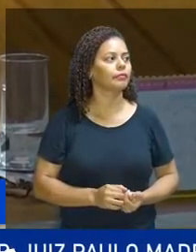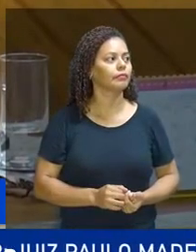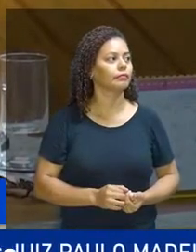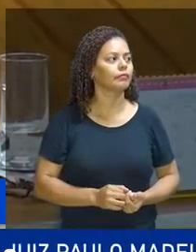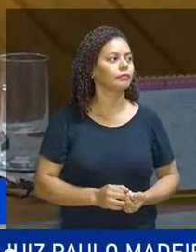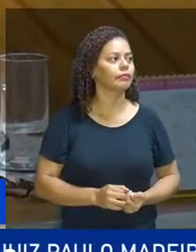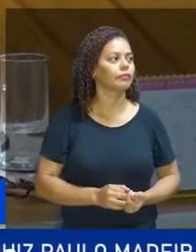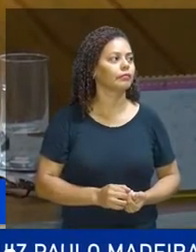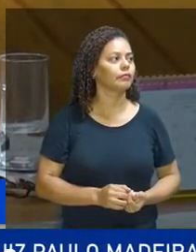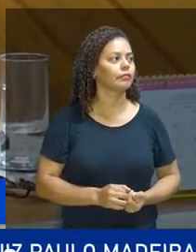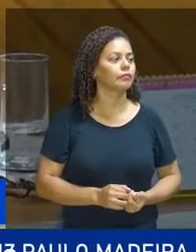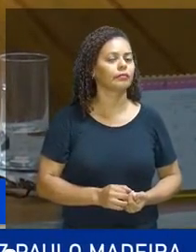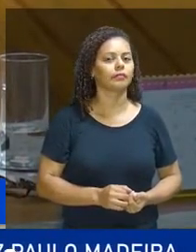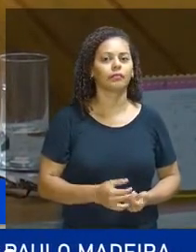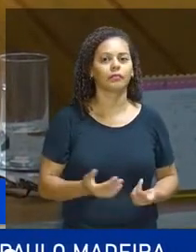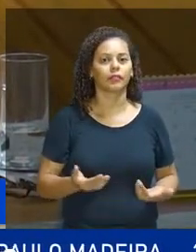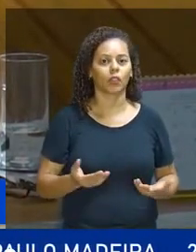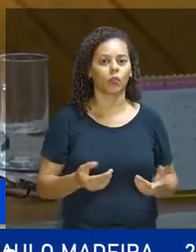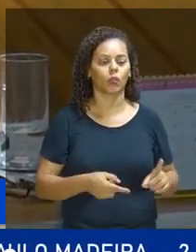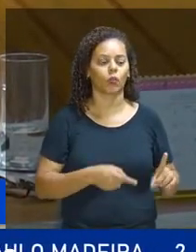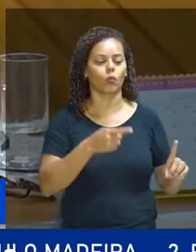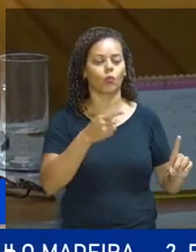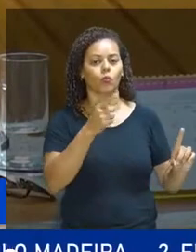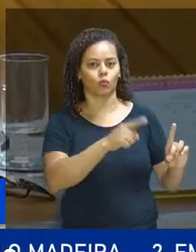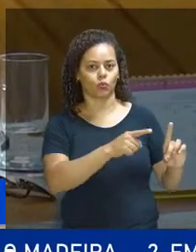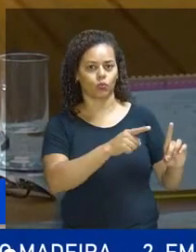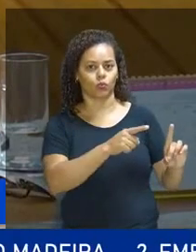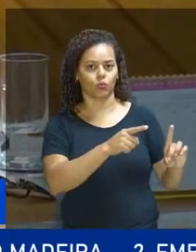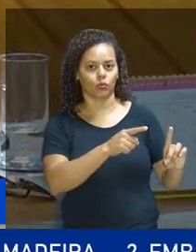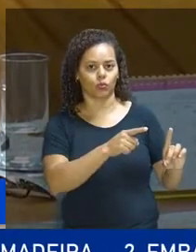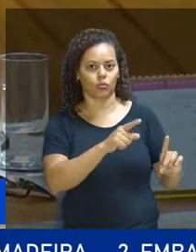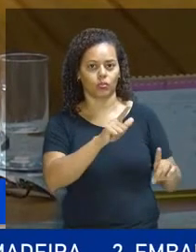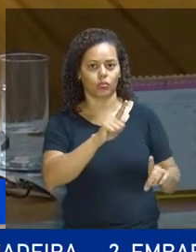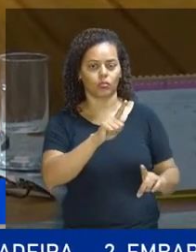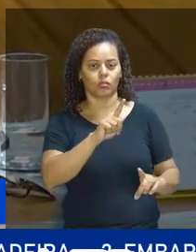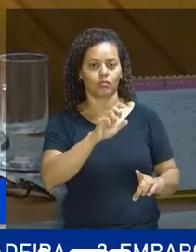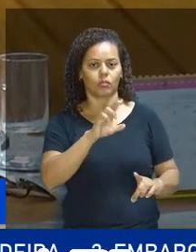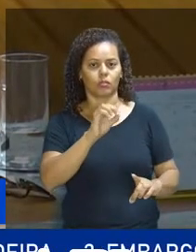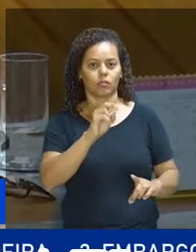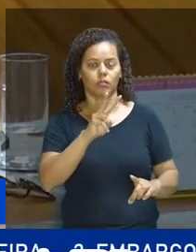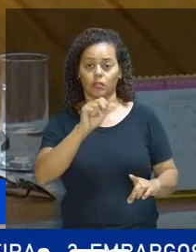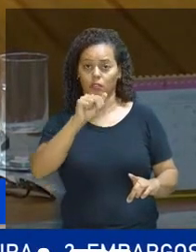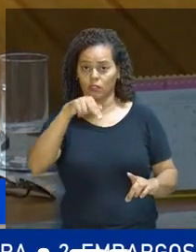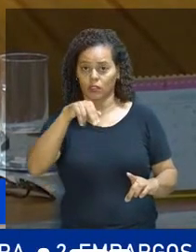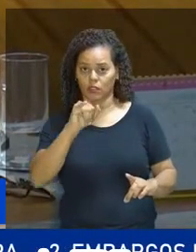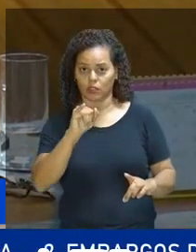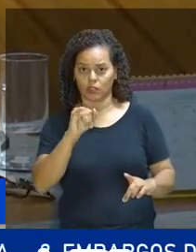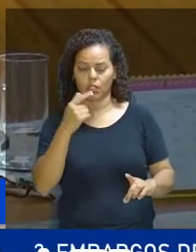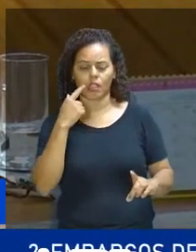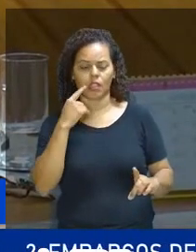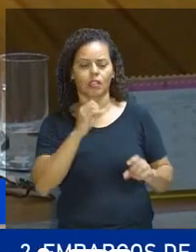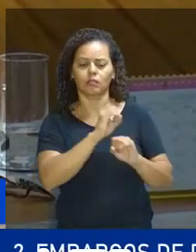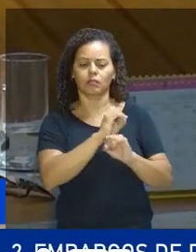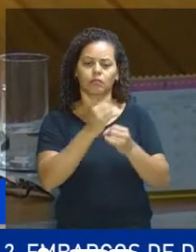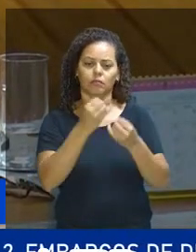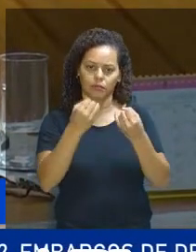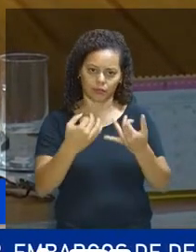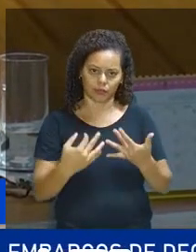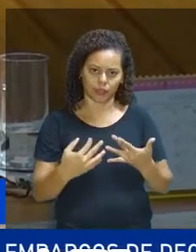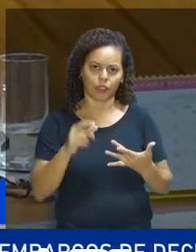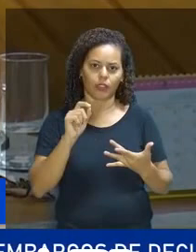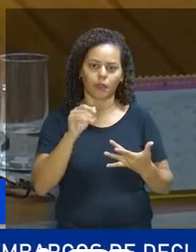aqui o embargante, Giovanni, ele alega que houve